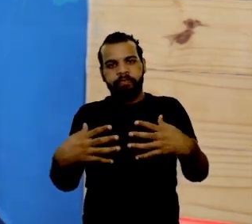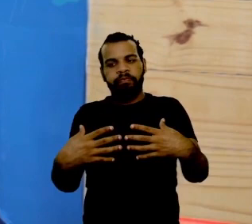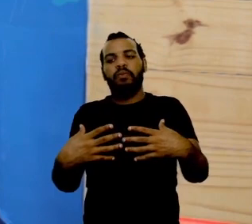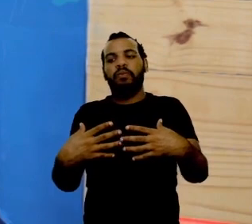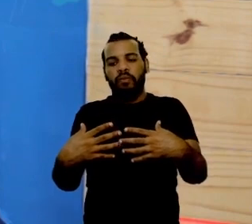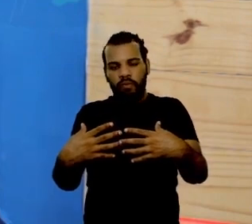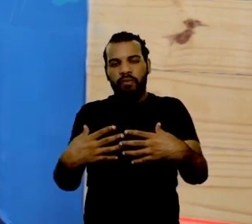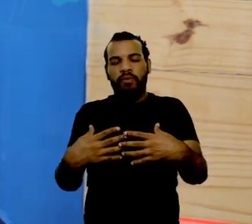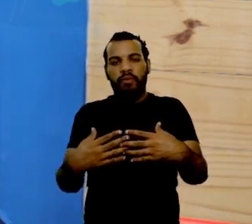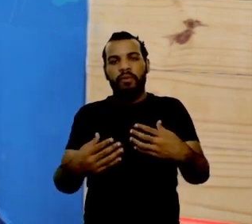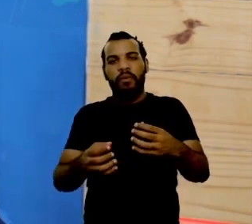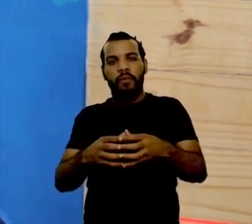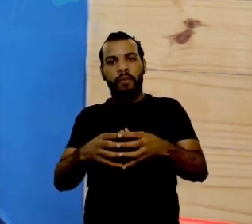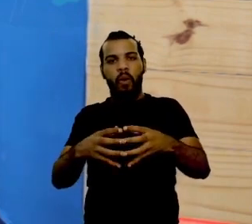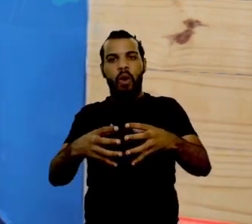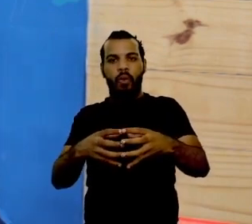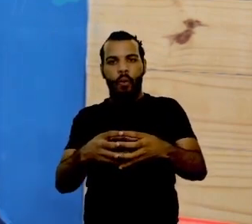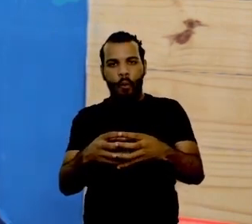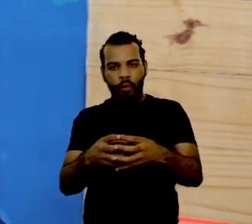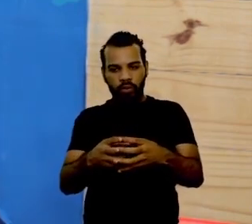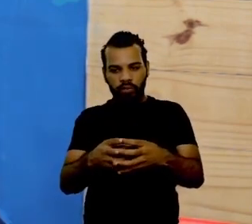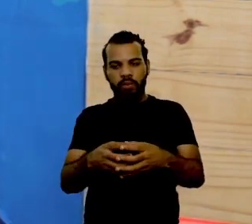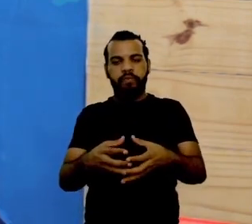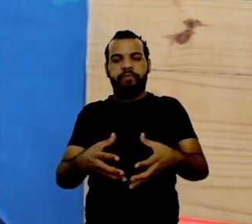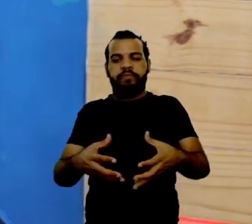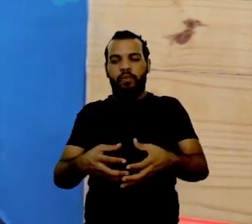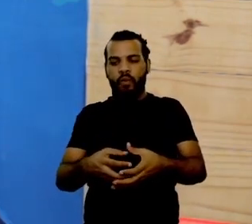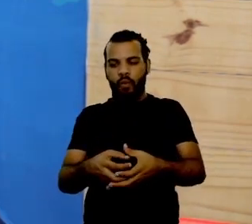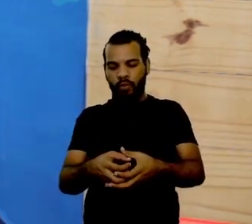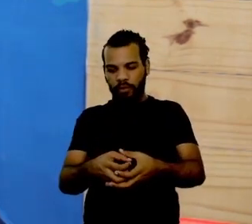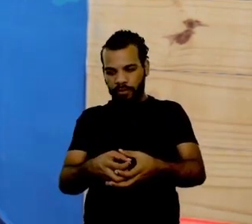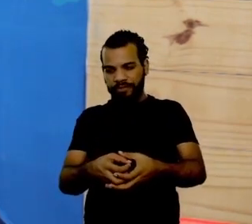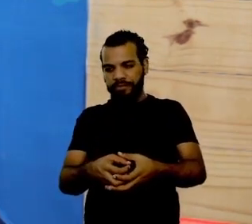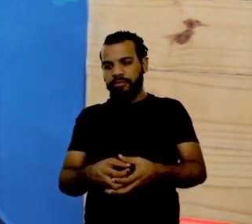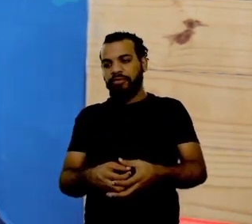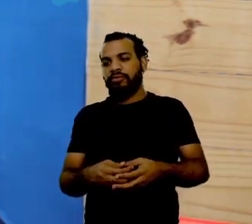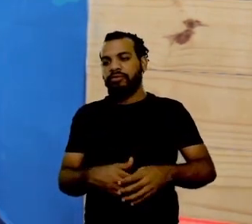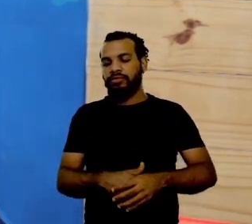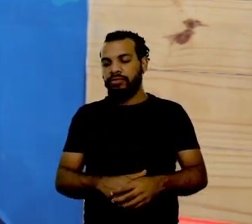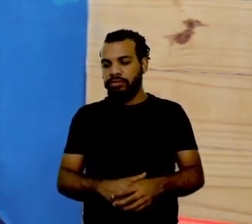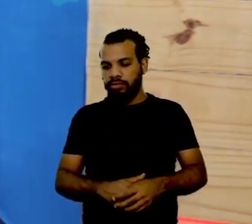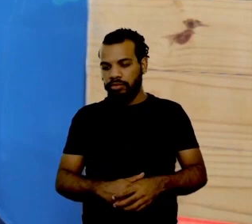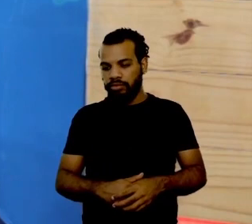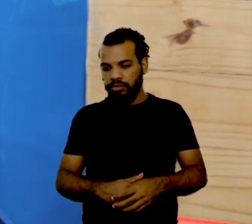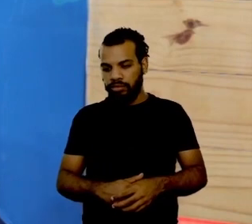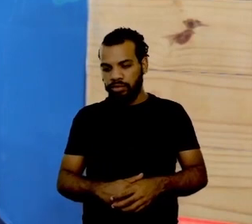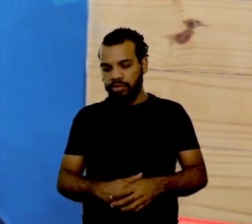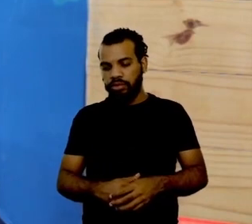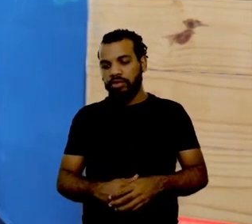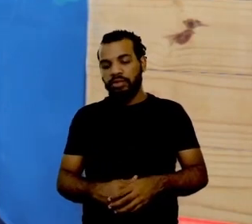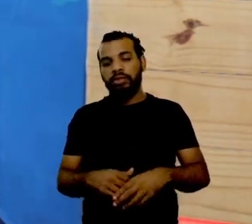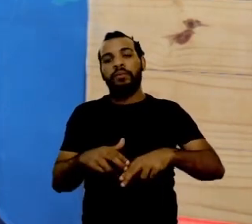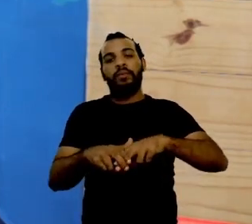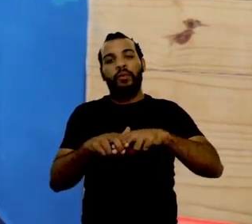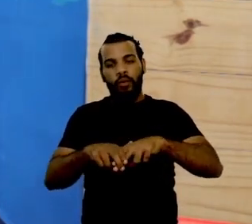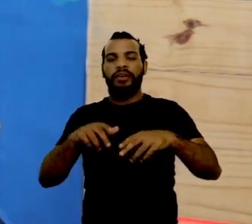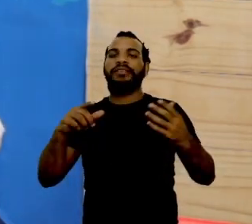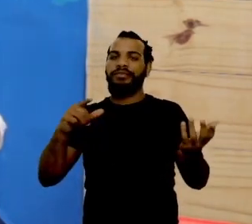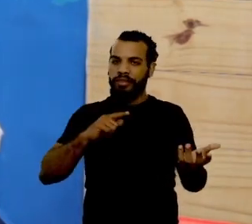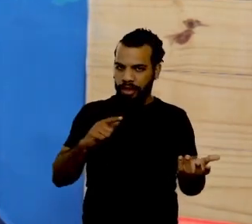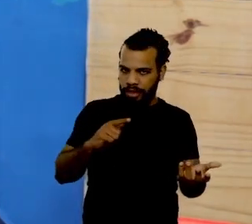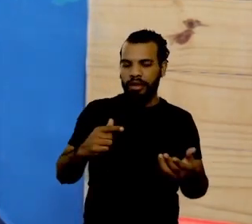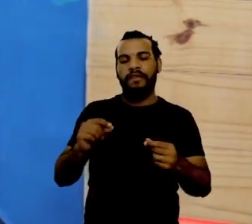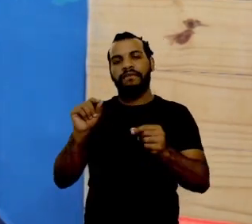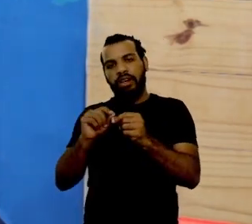dilata e contrai, dilata e contrai. É por isso que, hoje em dia, são feitos materiais que têm os coeficientes